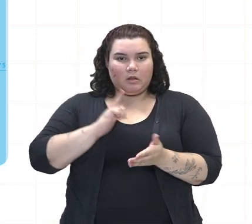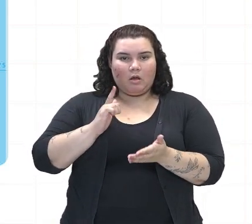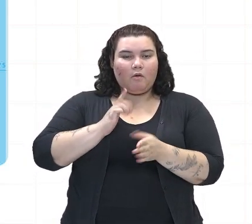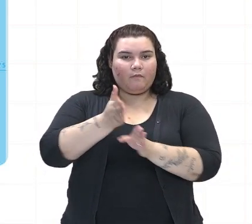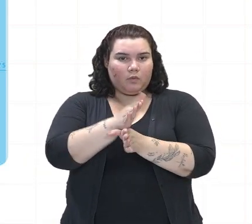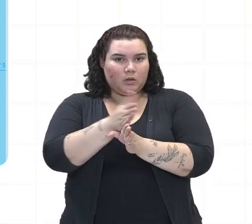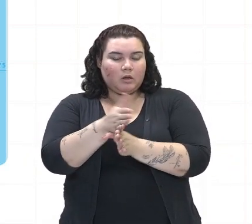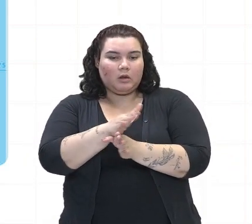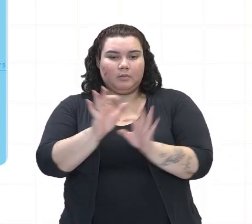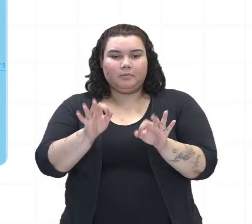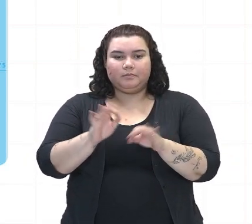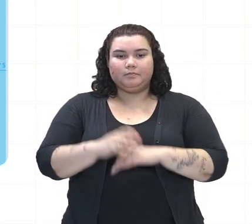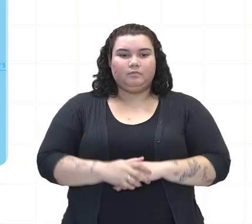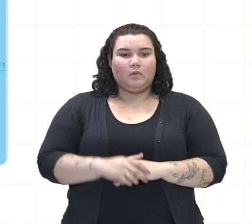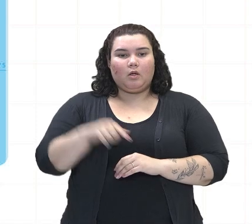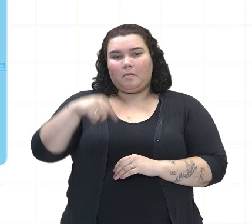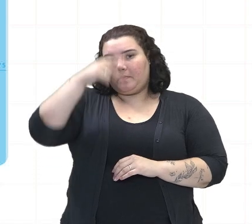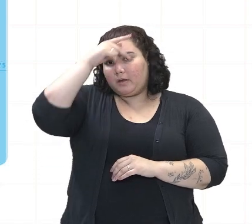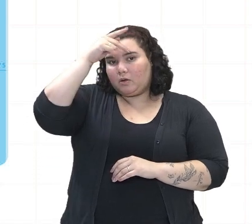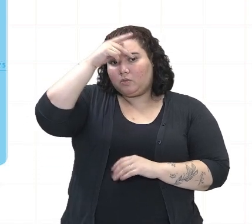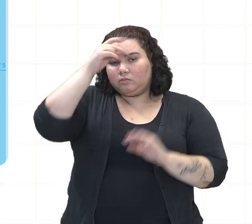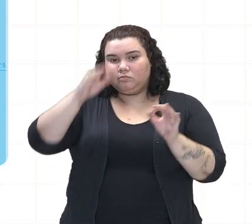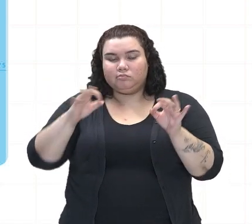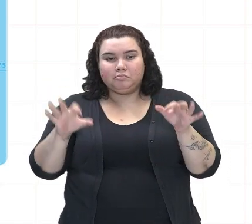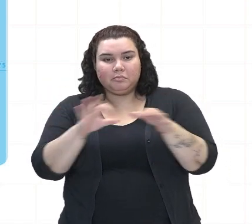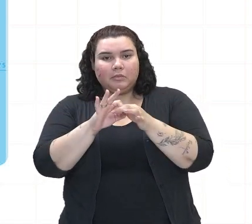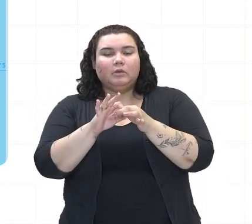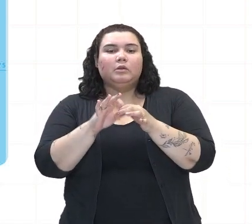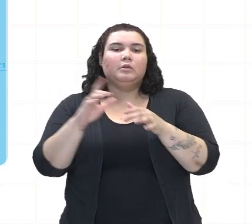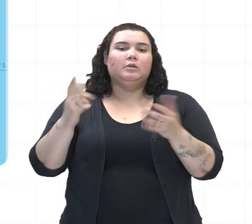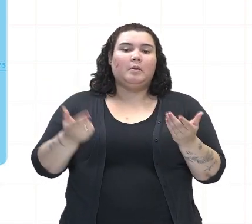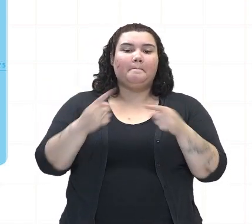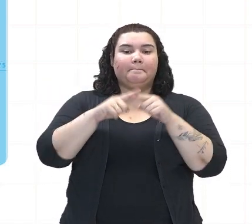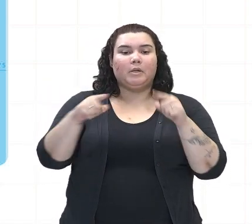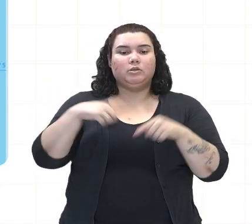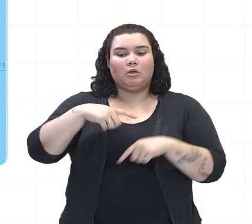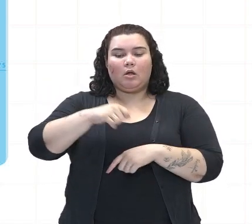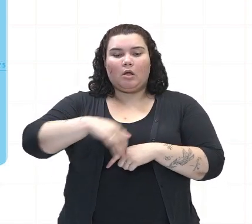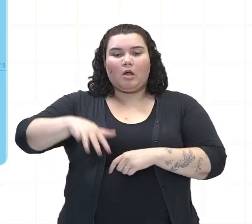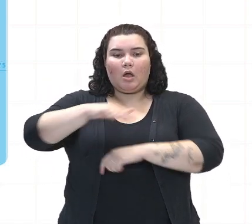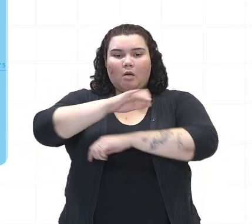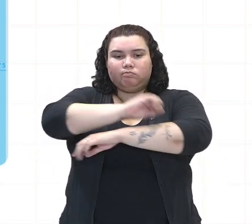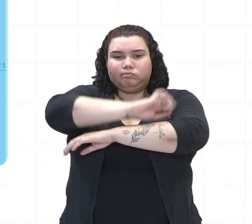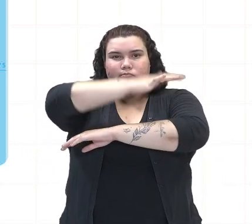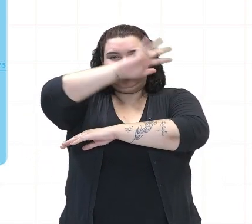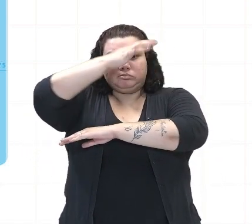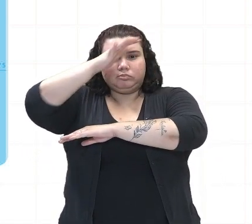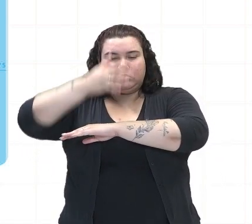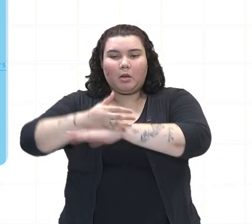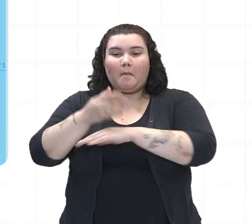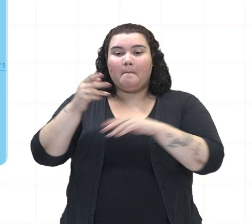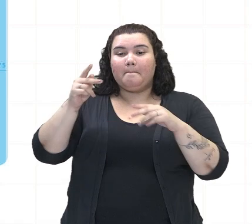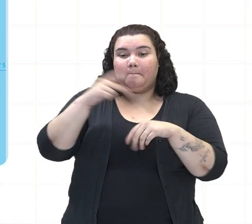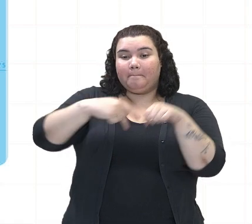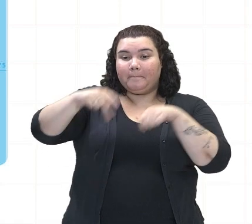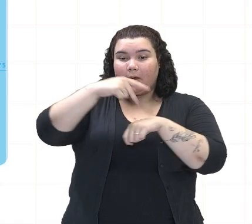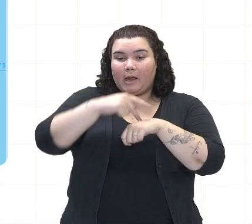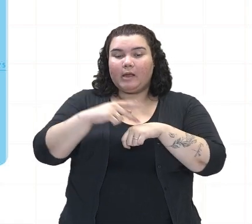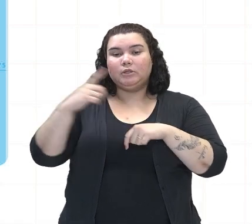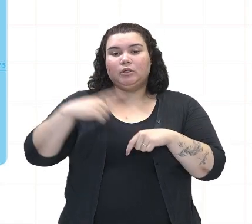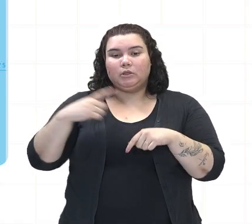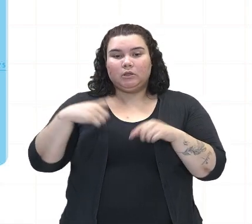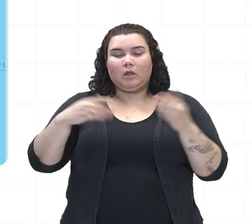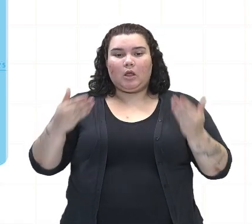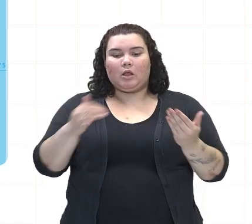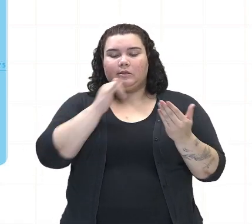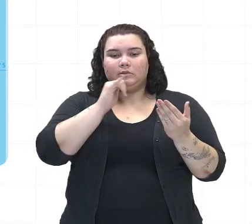com o Peru, mas a gente tem uma área onde tem muitas montanhas, é um país muito estreito e que nas áreas de vale, principalmente